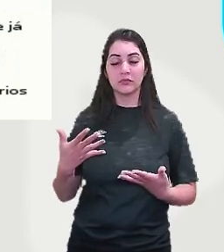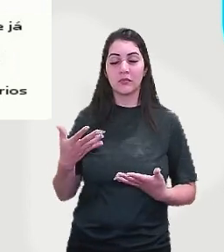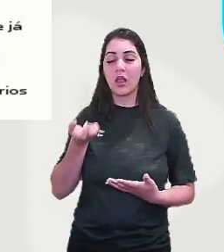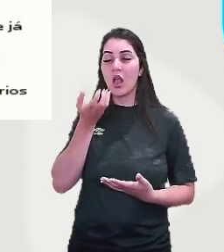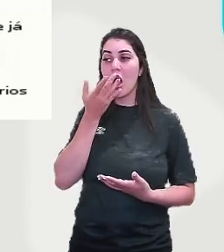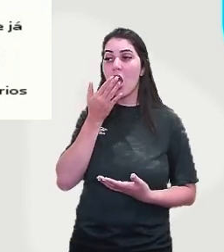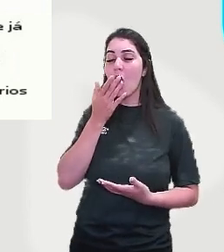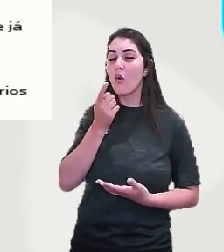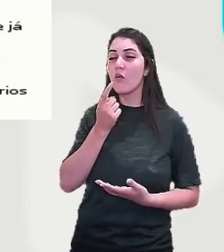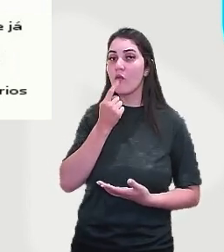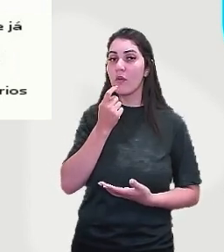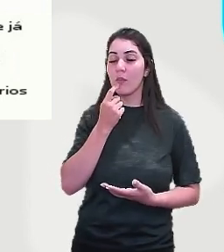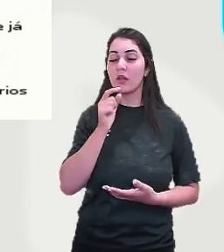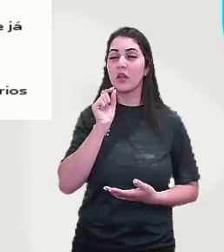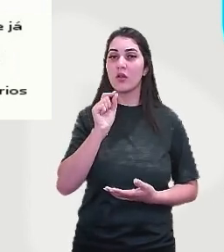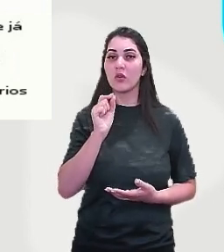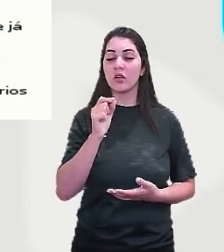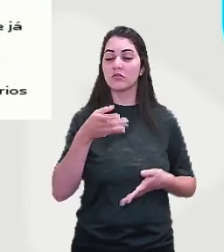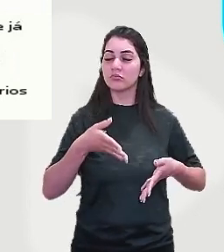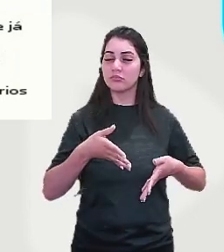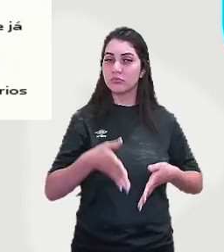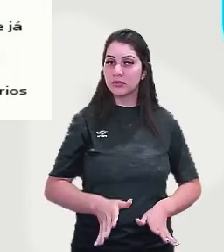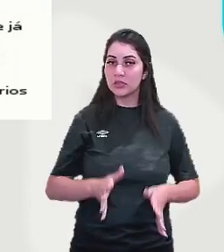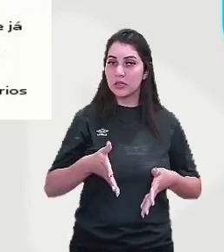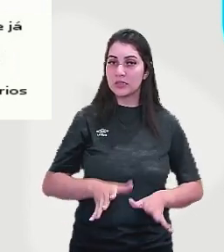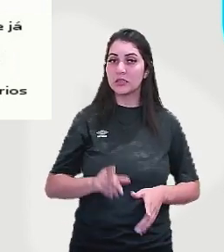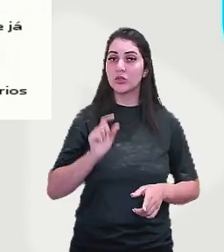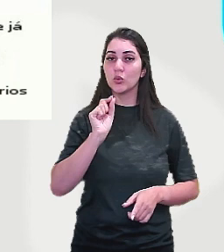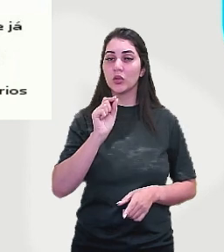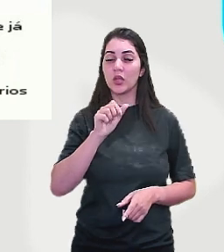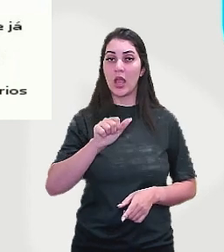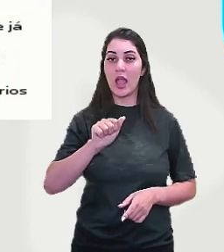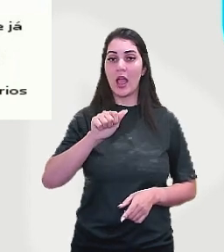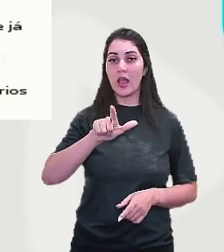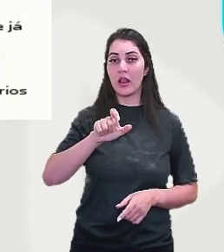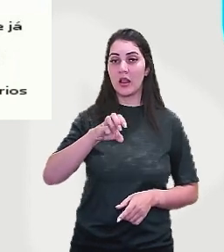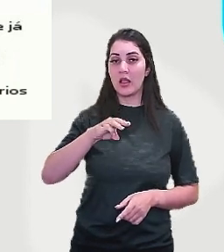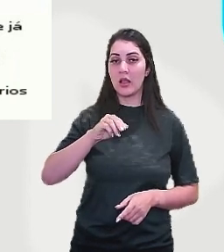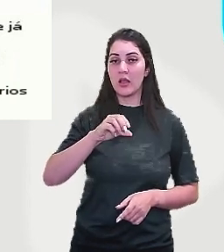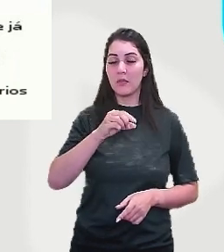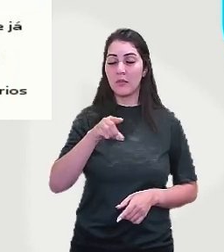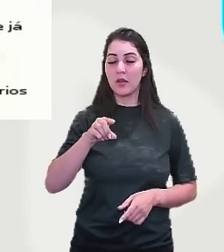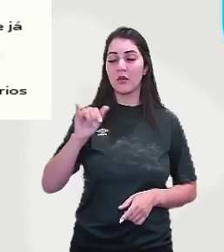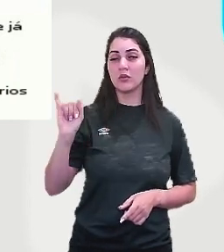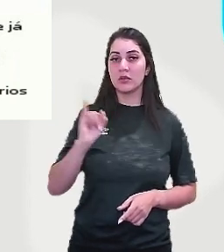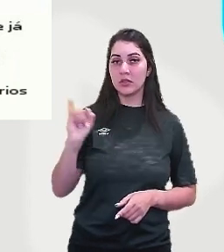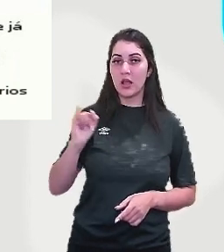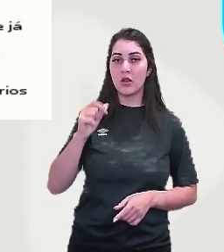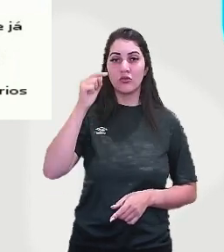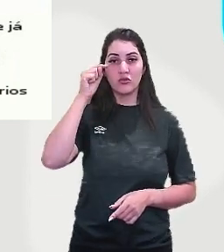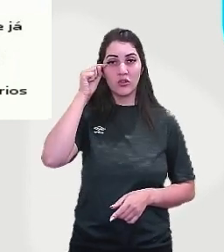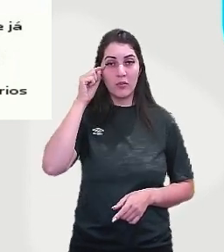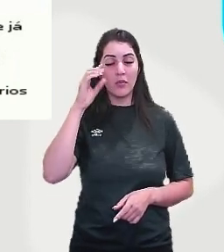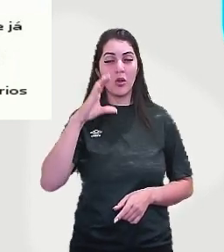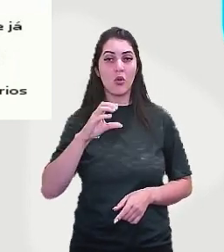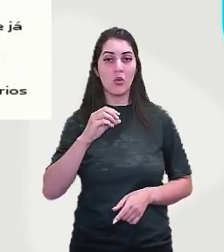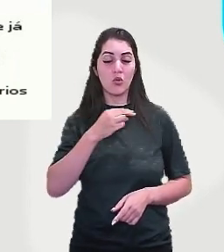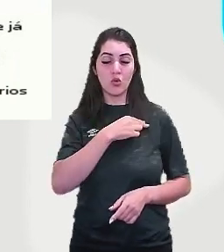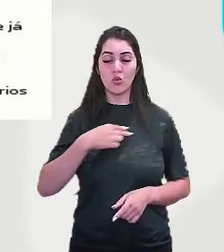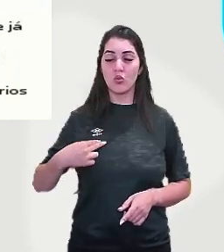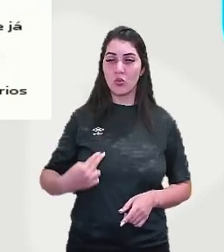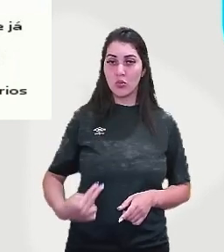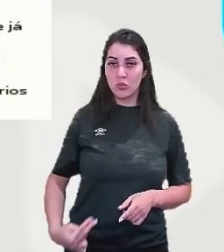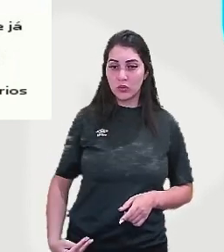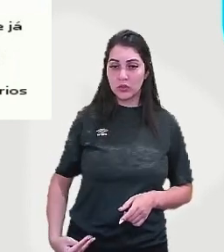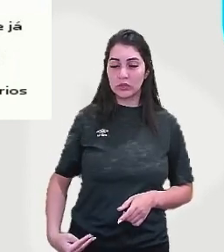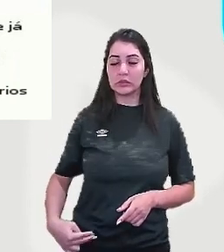são de vermelho, eles são descendentes de alemãos, italianos, Japão, Polônia e Coreia. Então, foram os